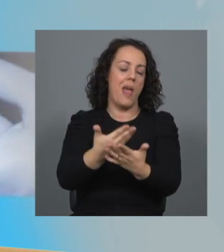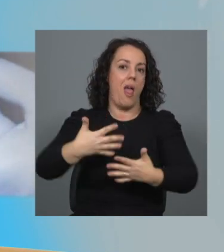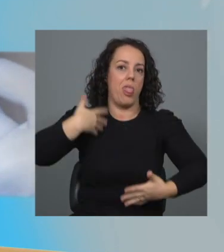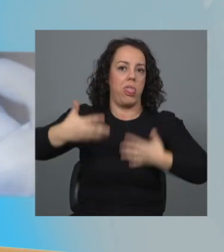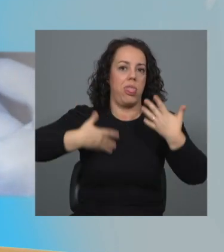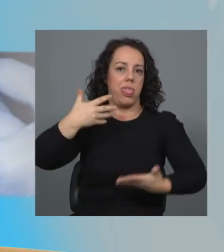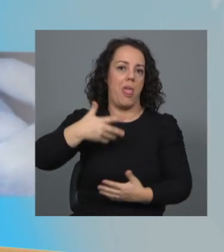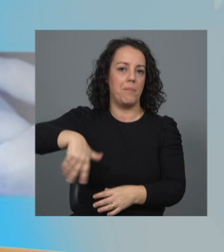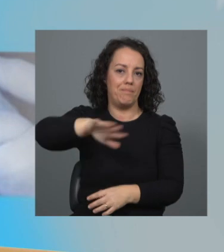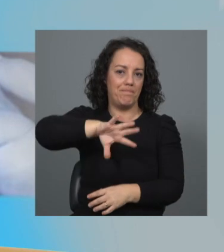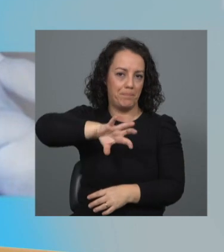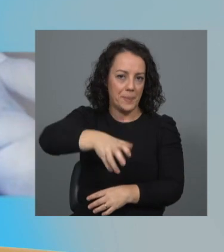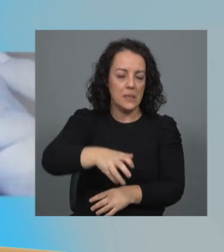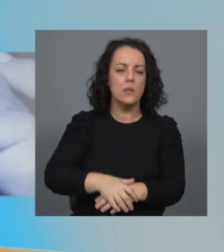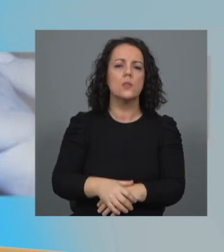também envolveu